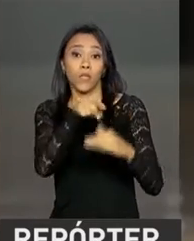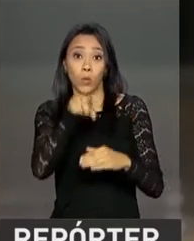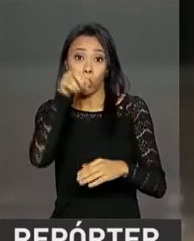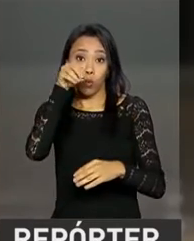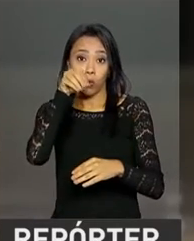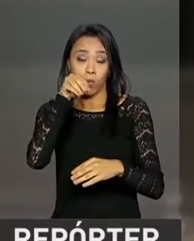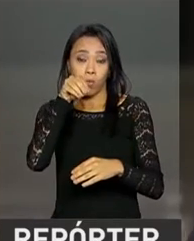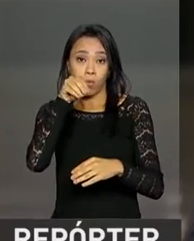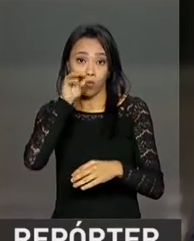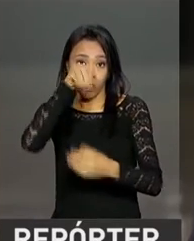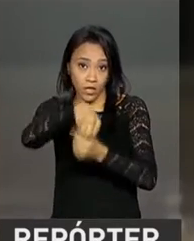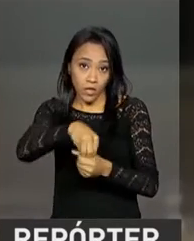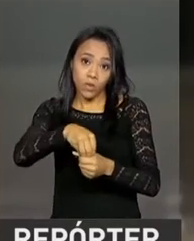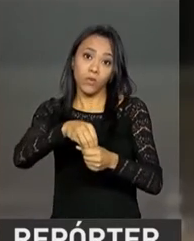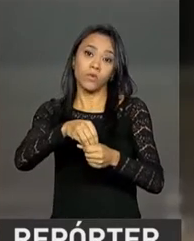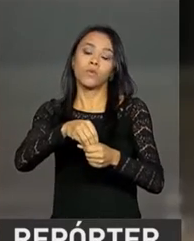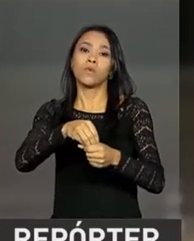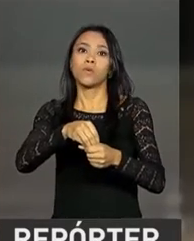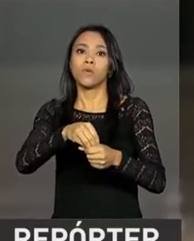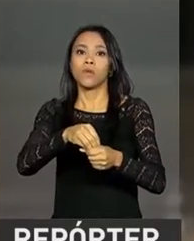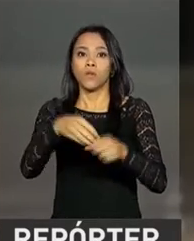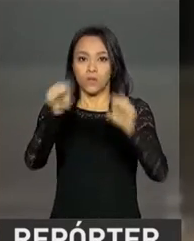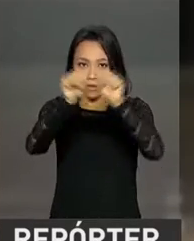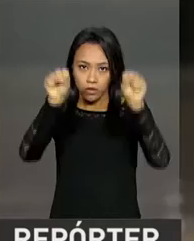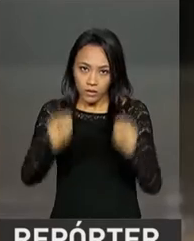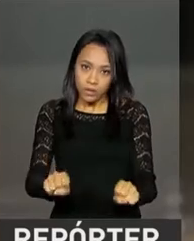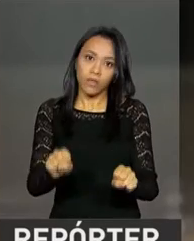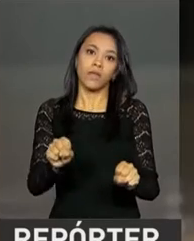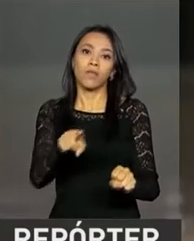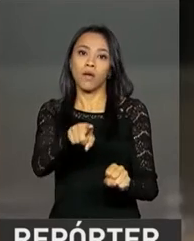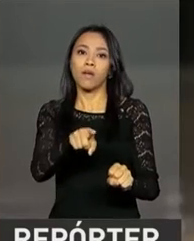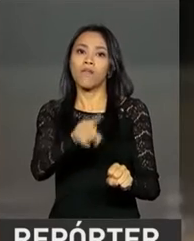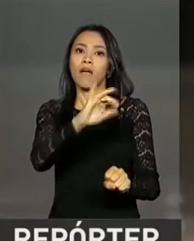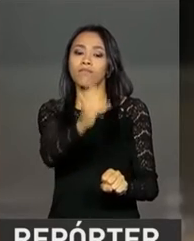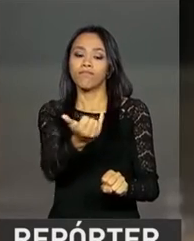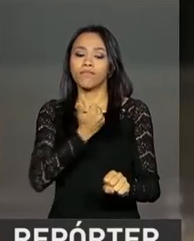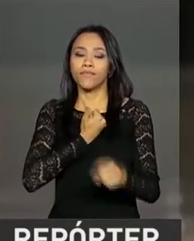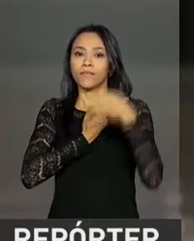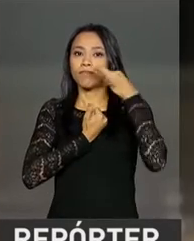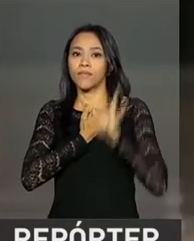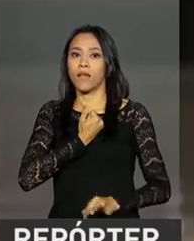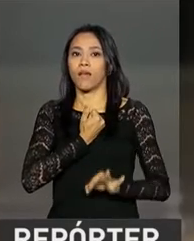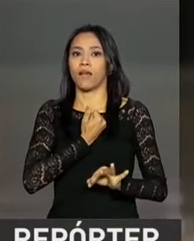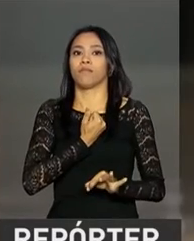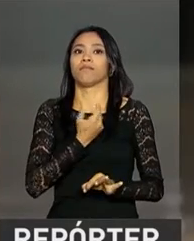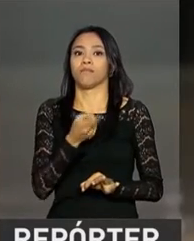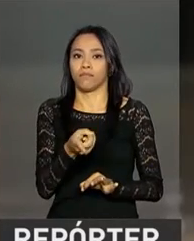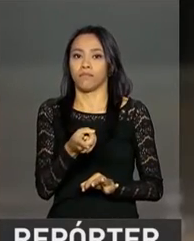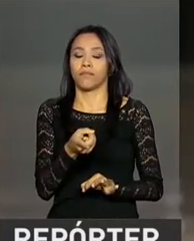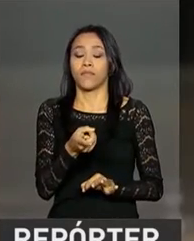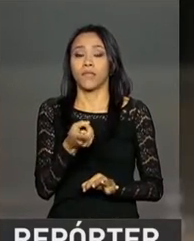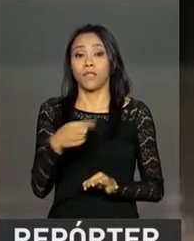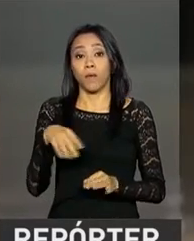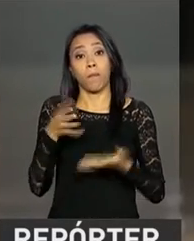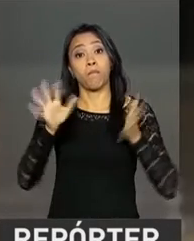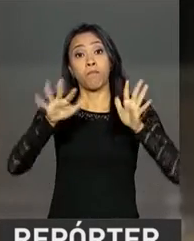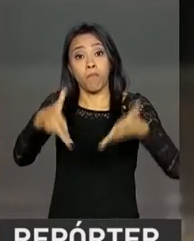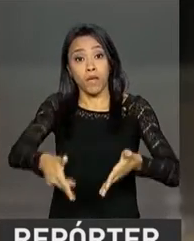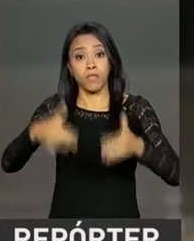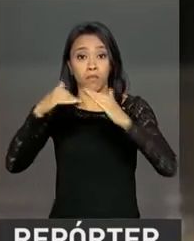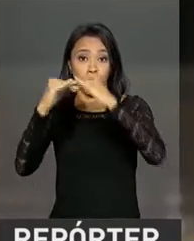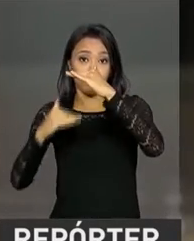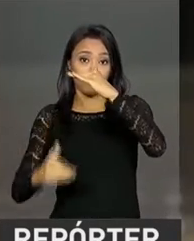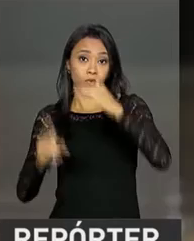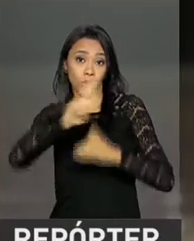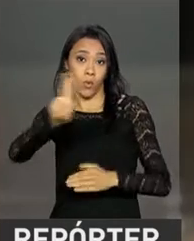é apresentar e vai ser emitida uma mensagem de confirmação para esse estudante a participação da lista de espera a gente lembra ela